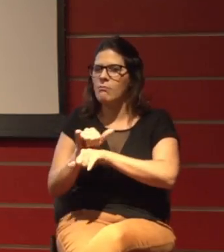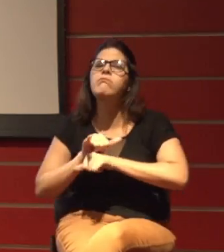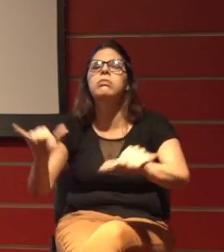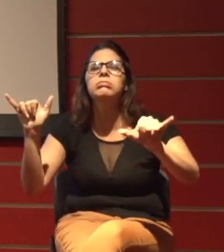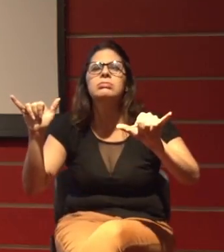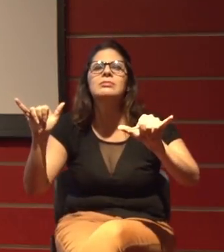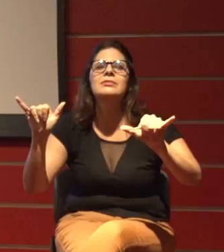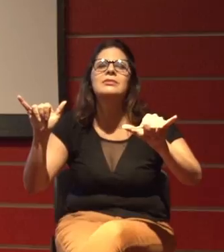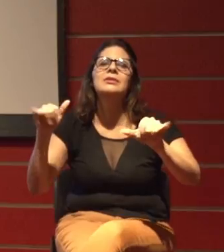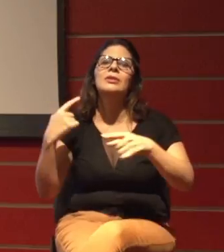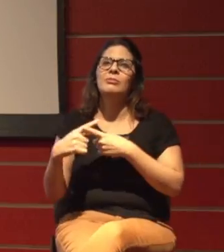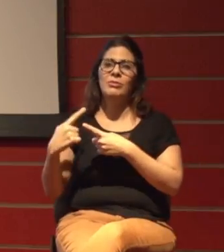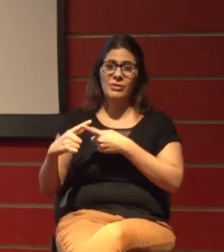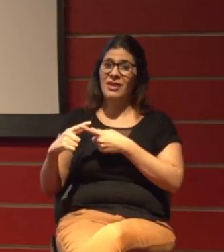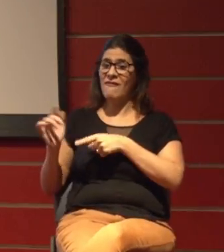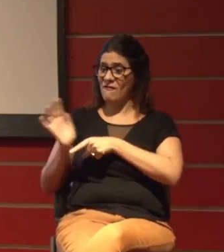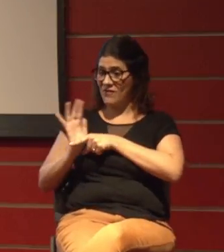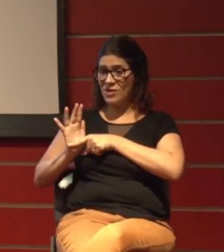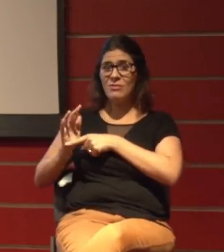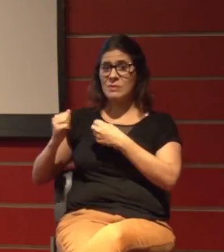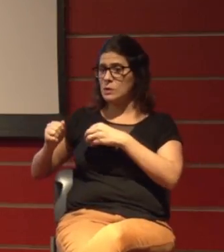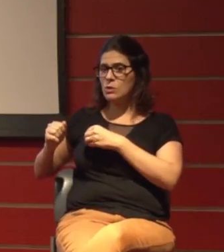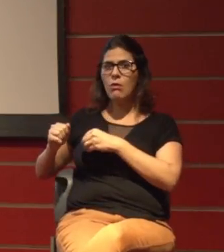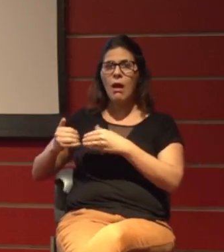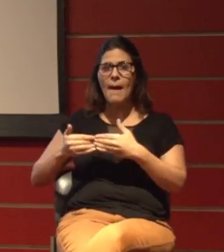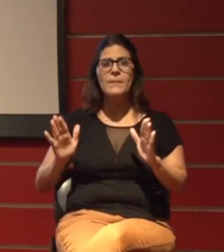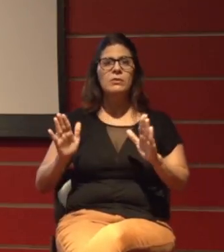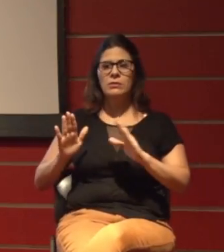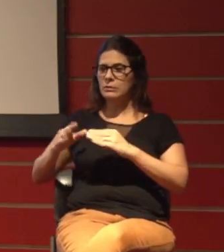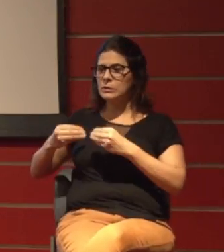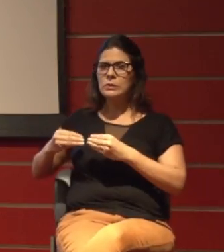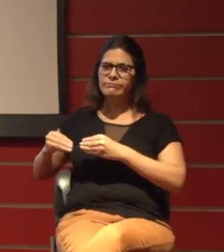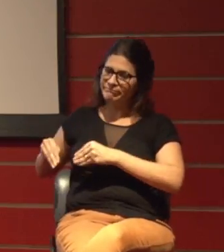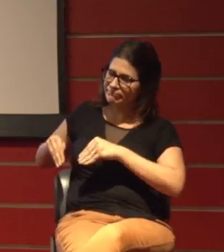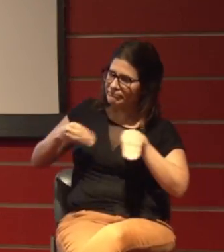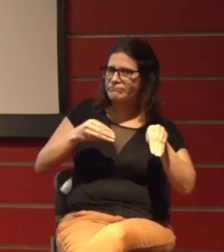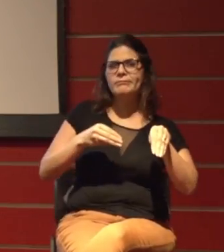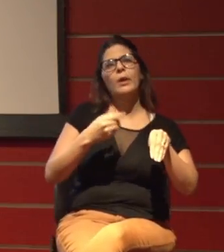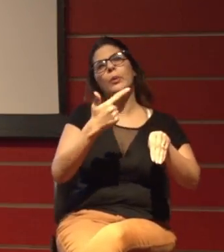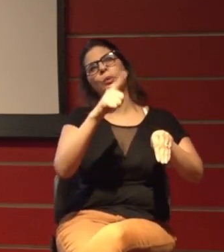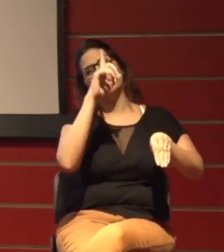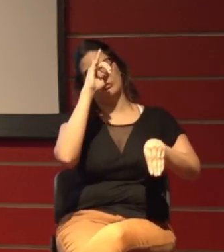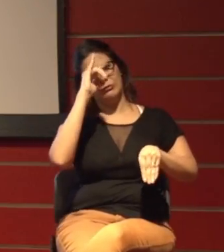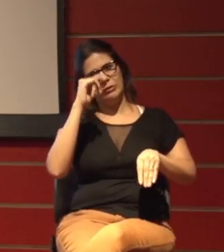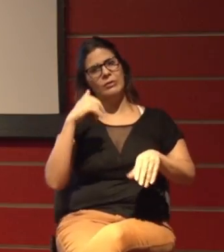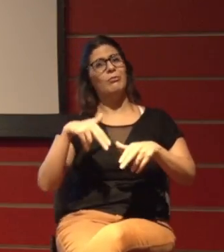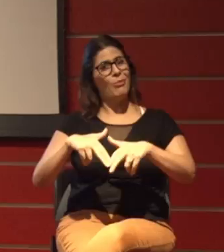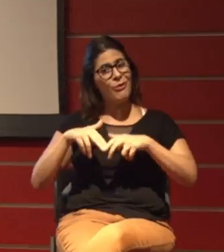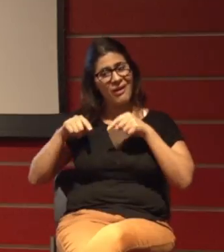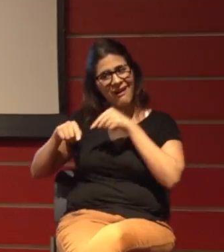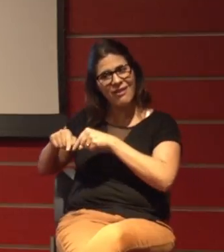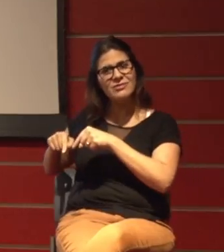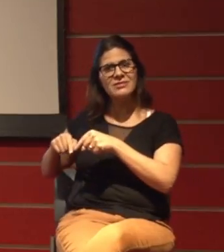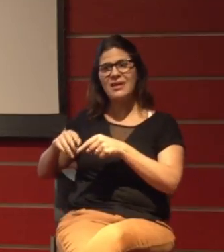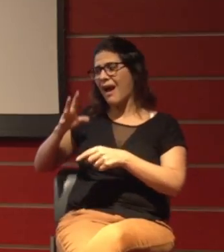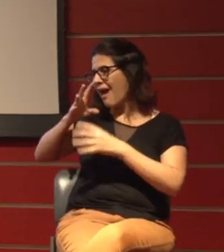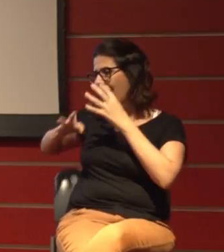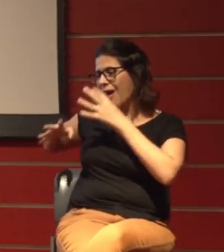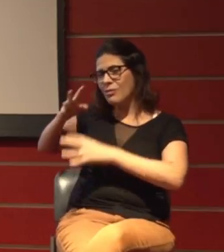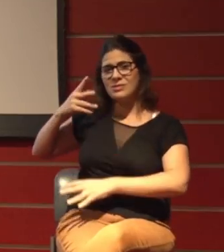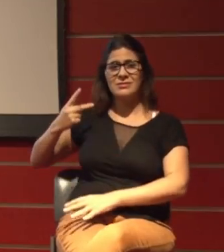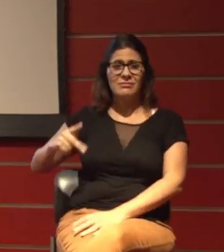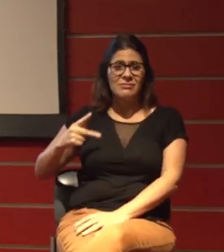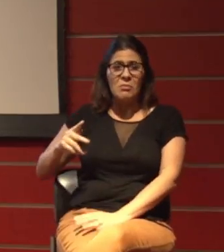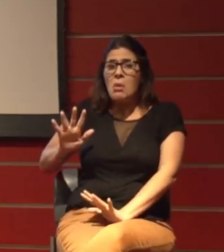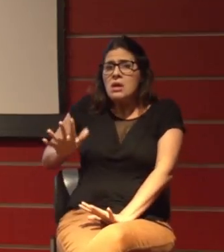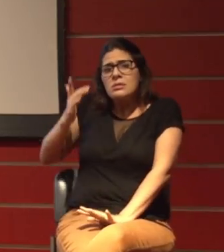o adiamento do lançamento do filme por conta disso e nunca se falou do contexto da onde veio a acusação dele